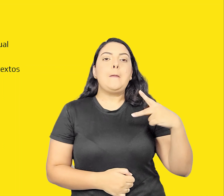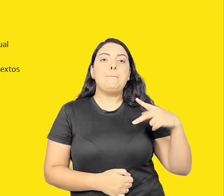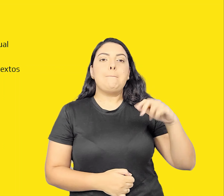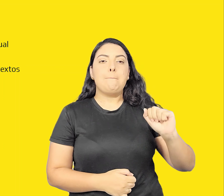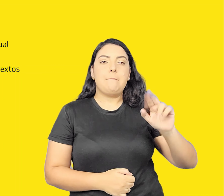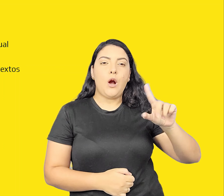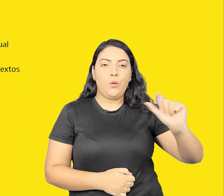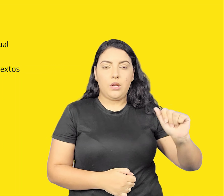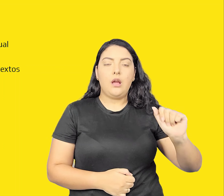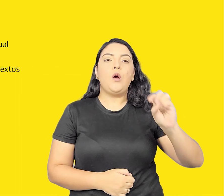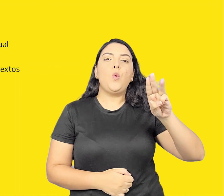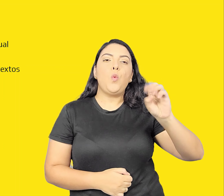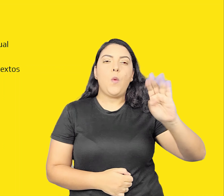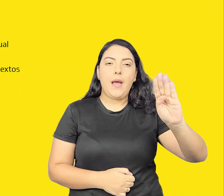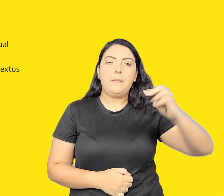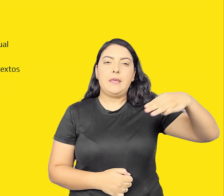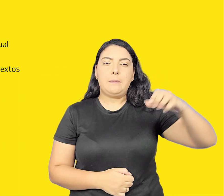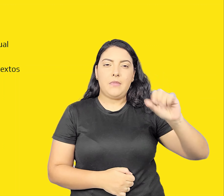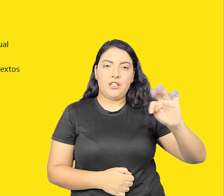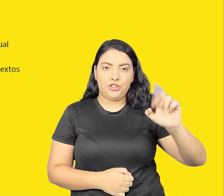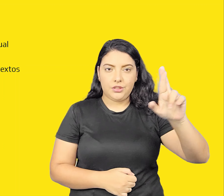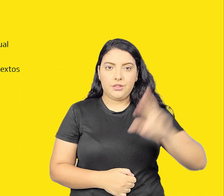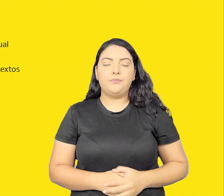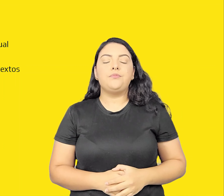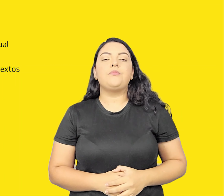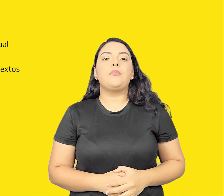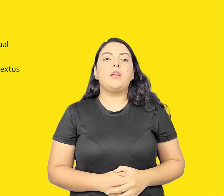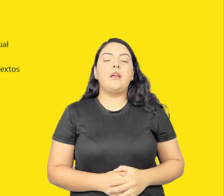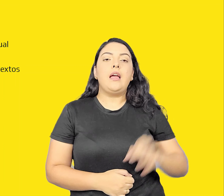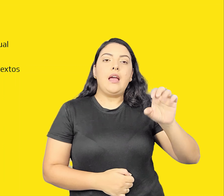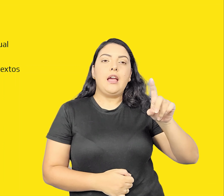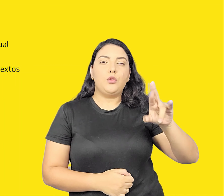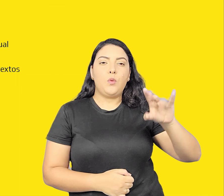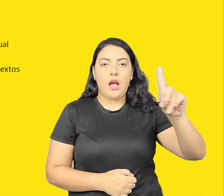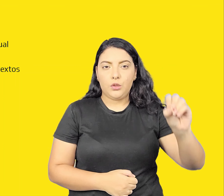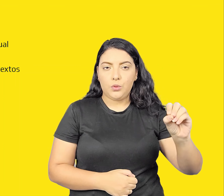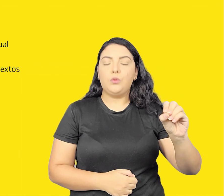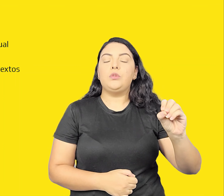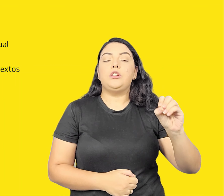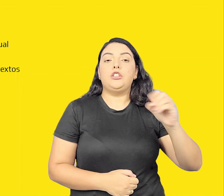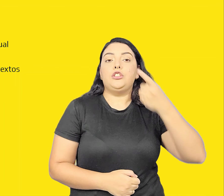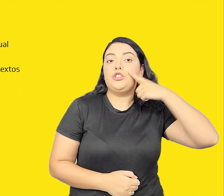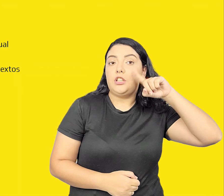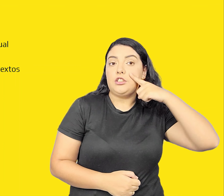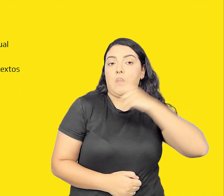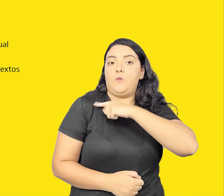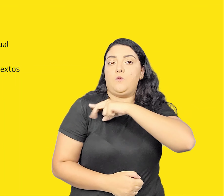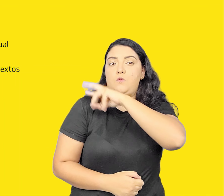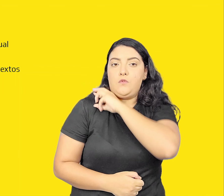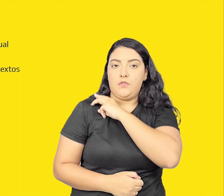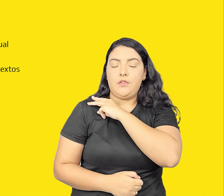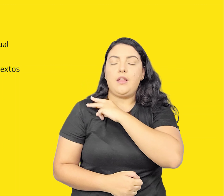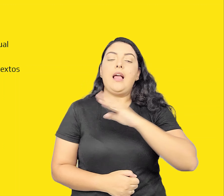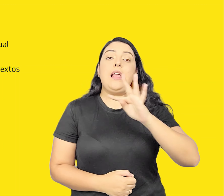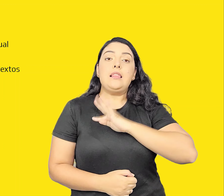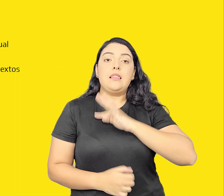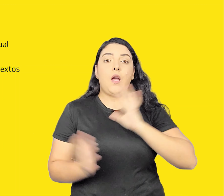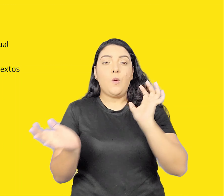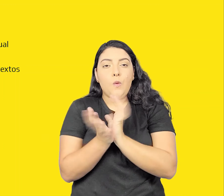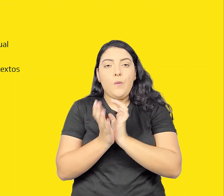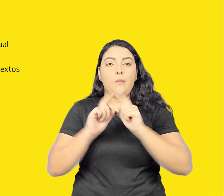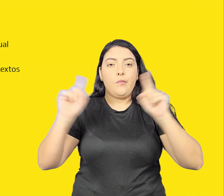Paulo Regis Webmaster Eduardo Tavares Estagiário de Ensino Médio Equipe Técnica do